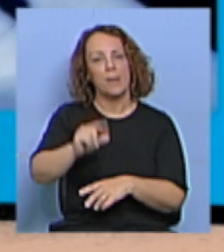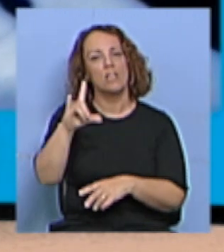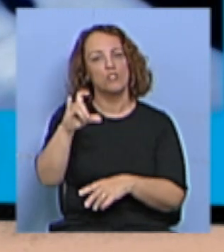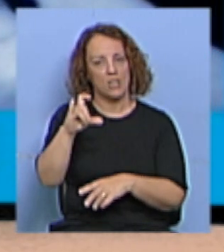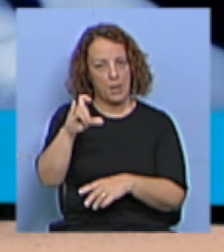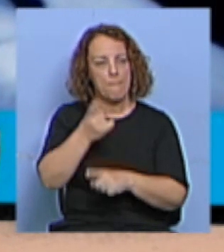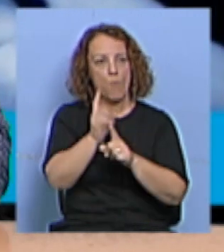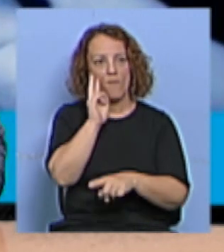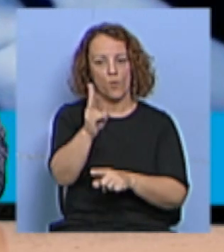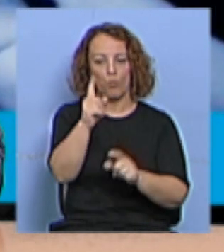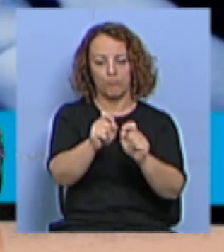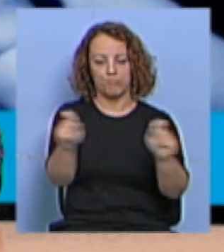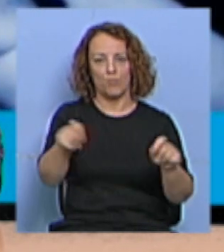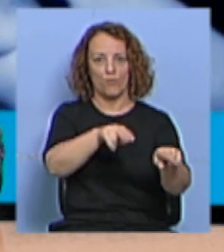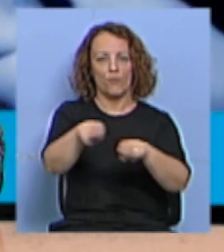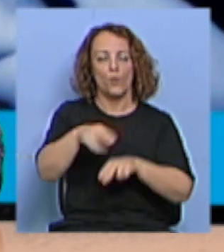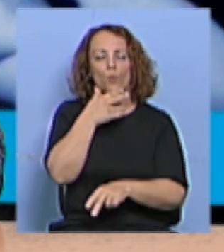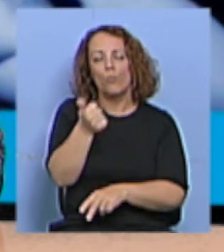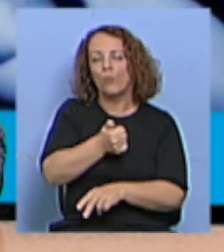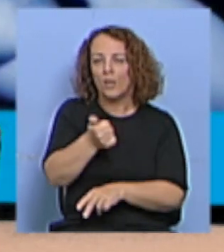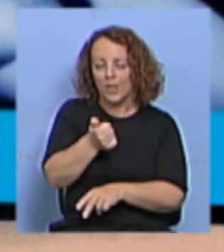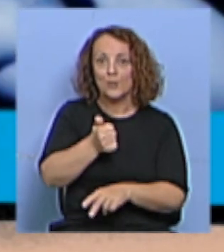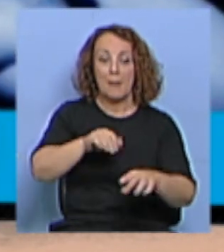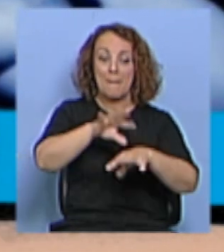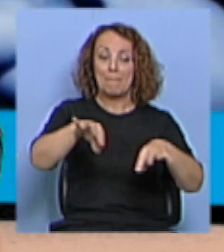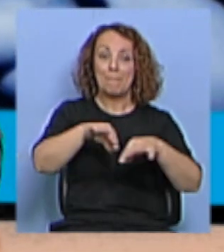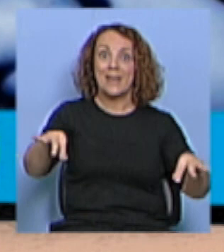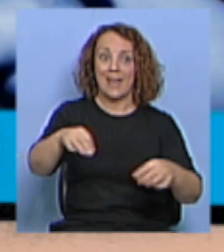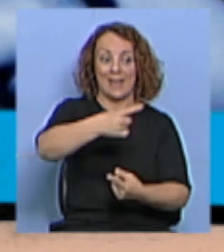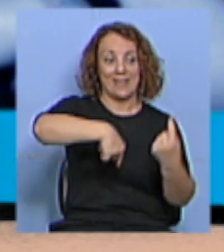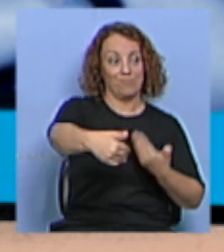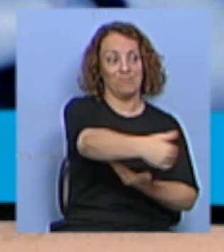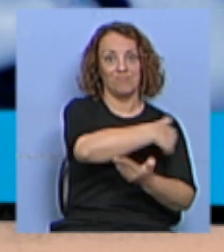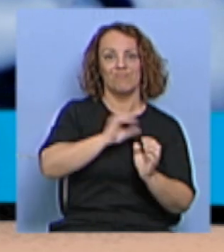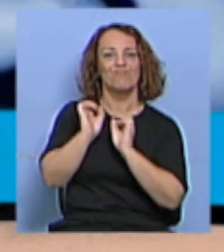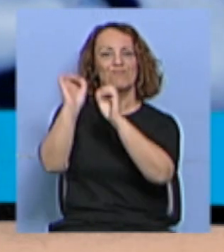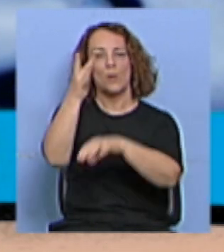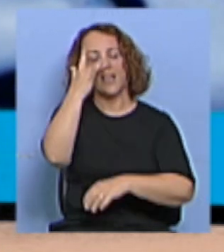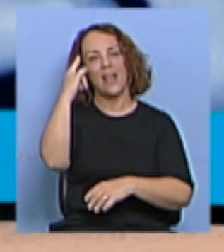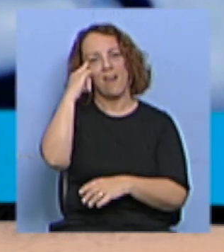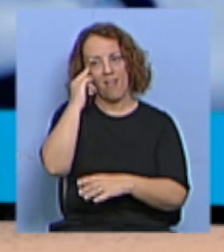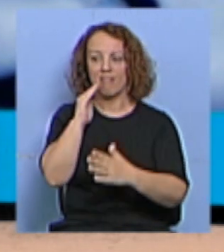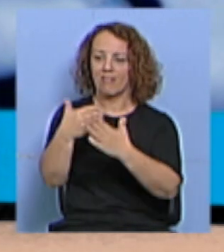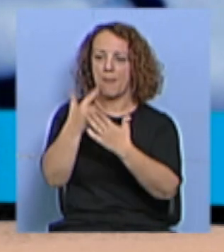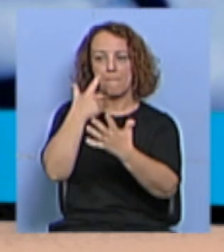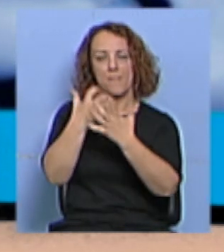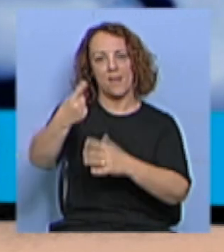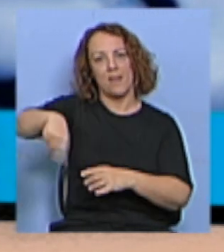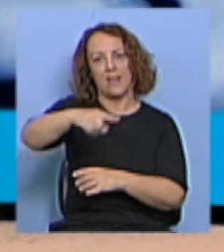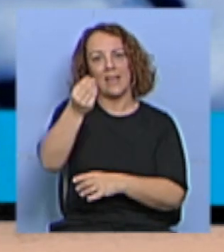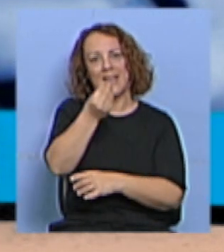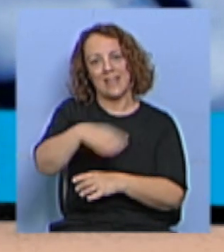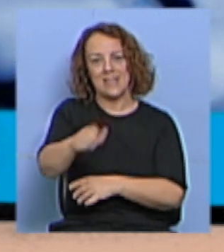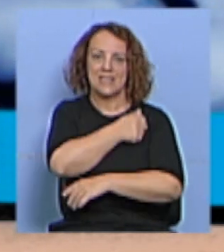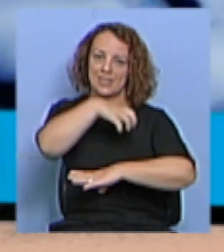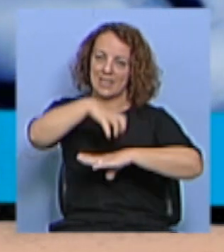ver um vídeo muito bonito dos presentes solidários a chegarem à Guiné-Bissau e a fazerem a diferença para as crianças da Casa